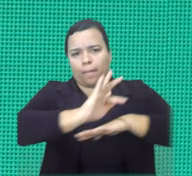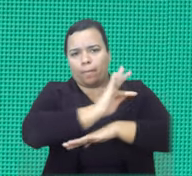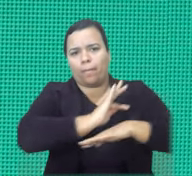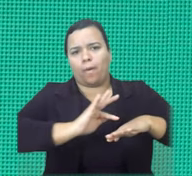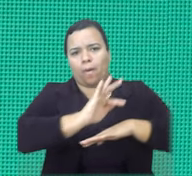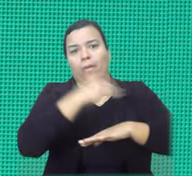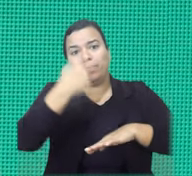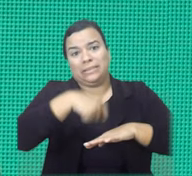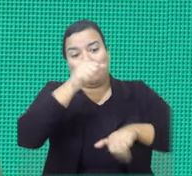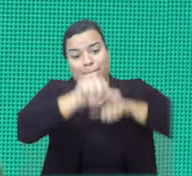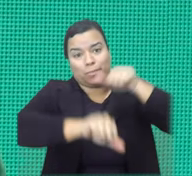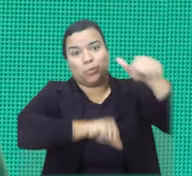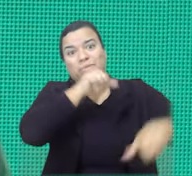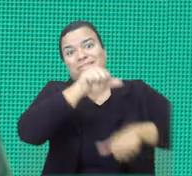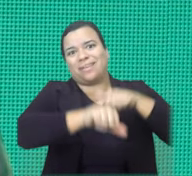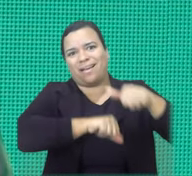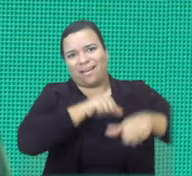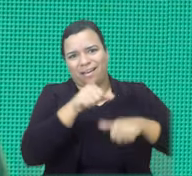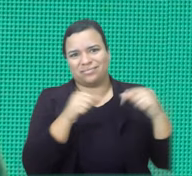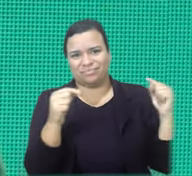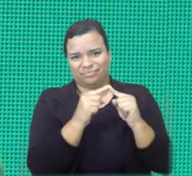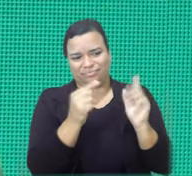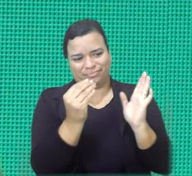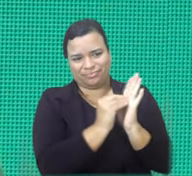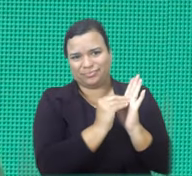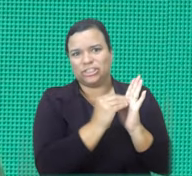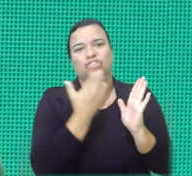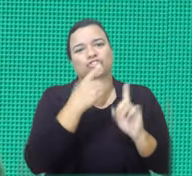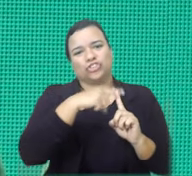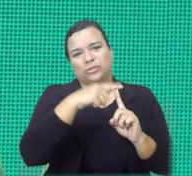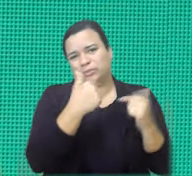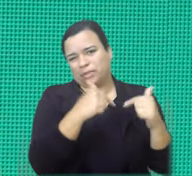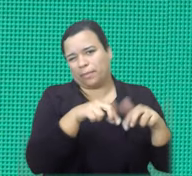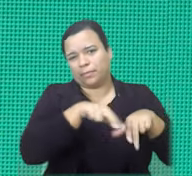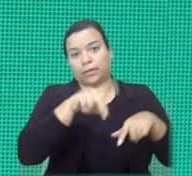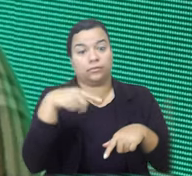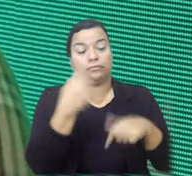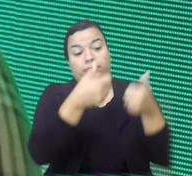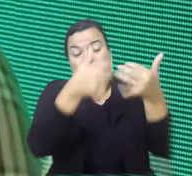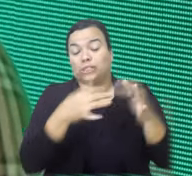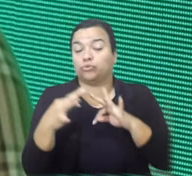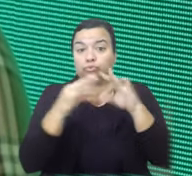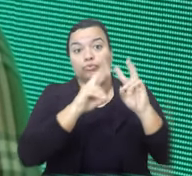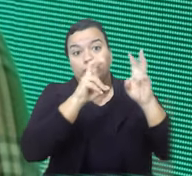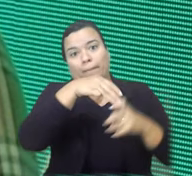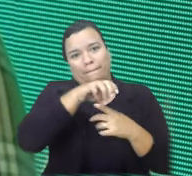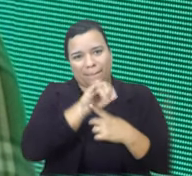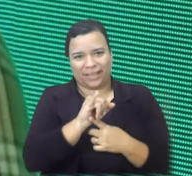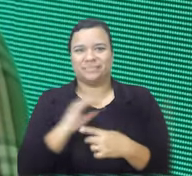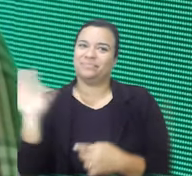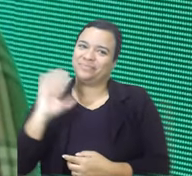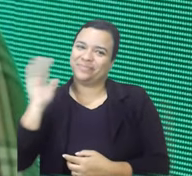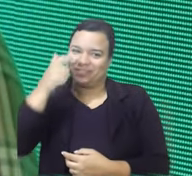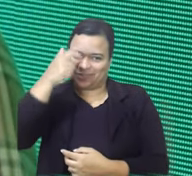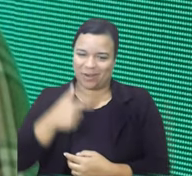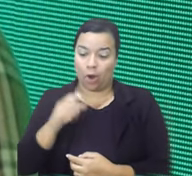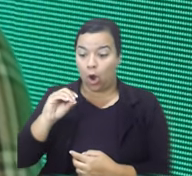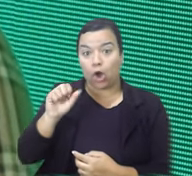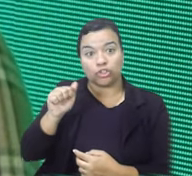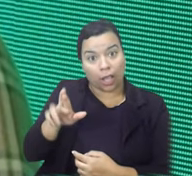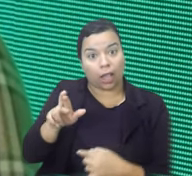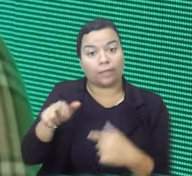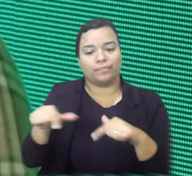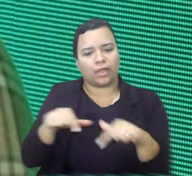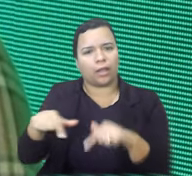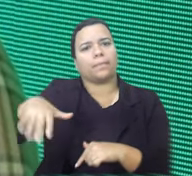precisa alterar Então nós vamos trazer toda essa parte aí né de regularização do mei Olá sou Oscar eh trabalho